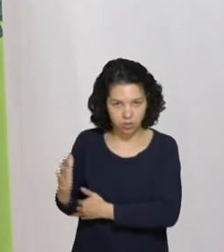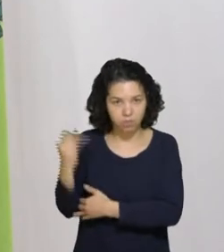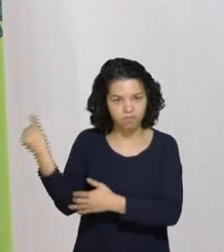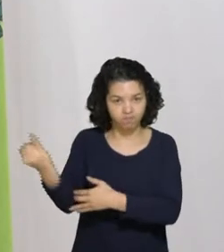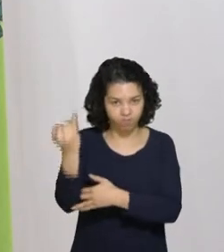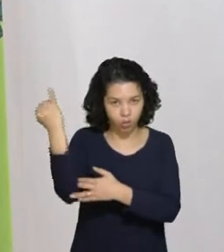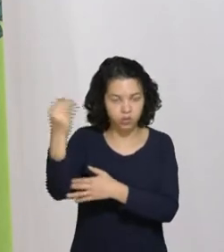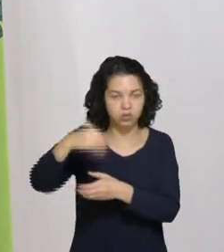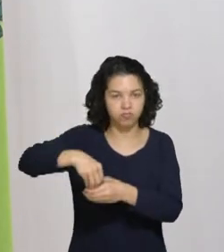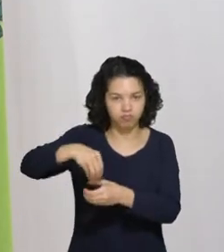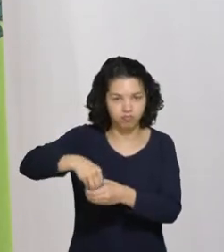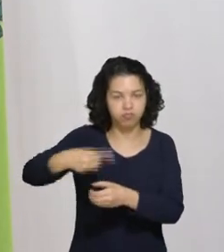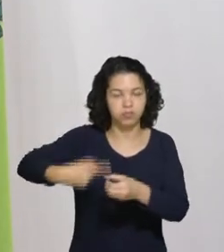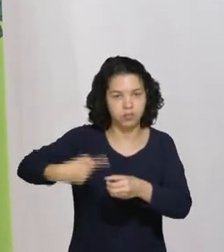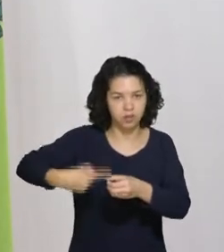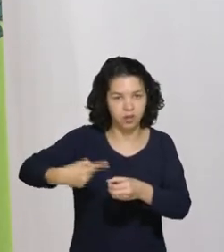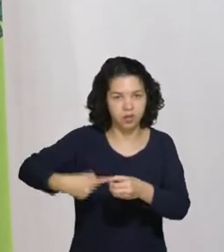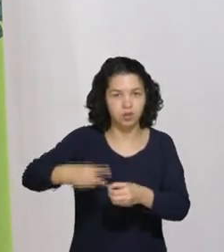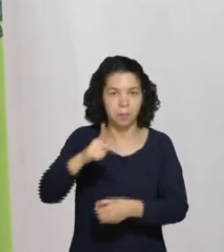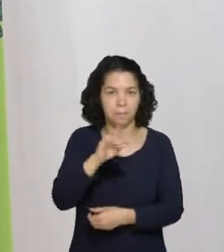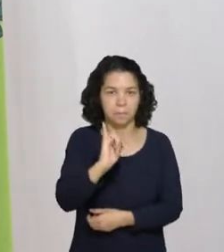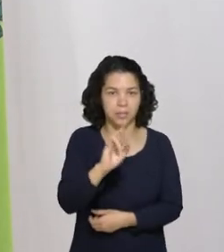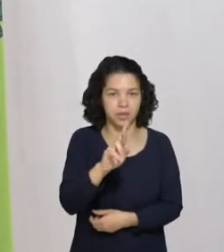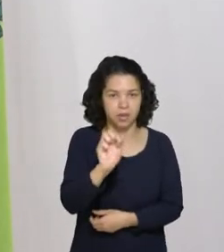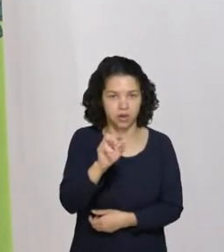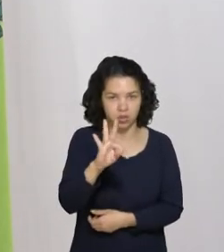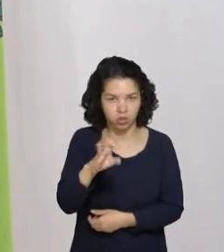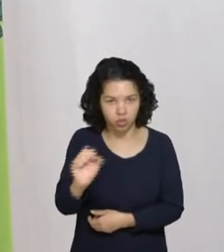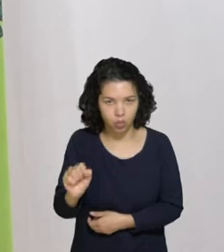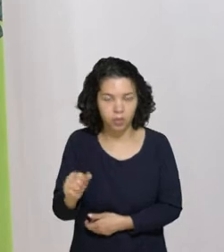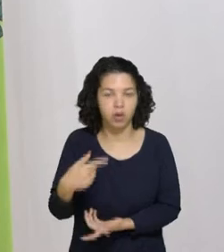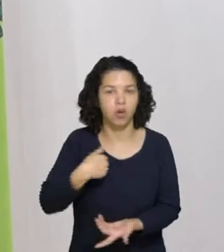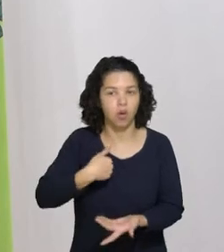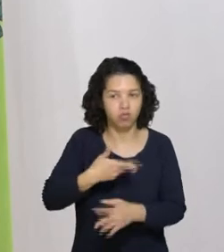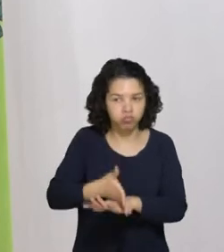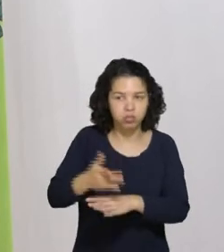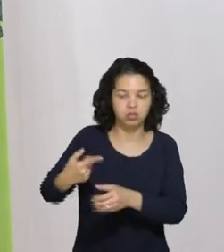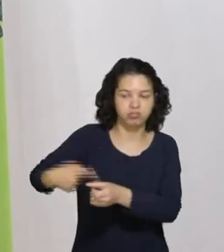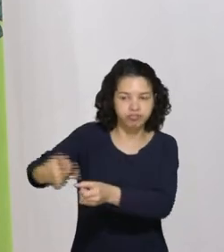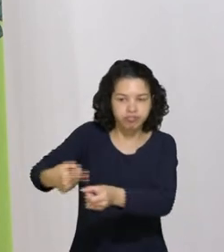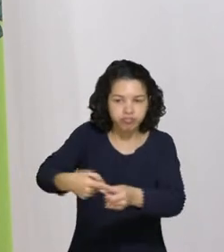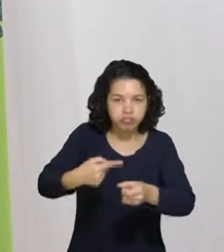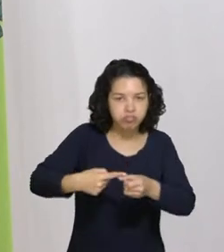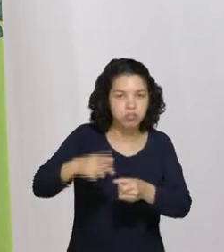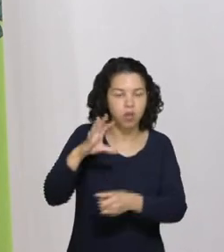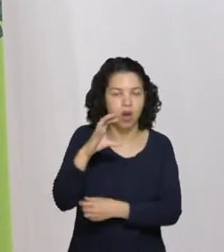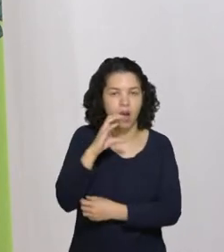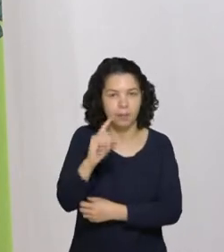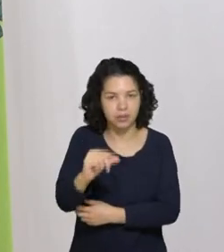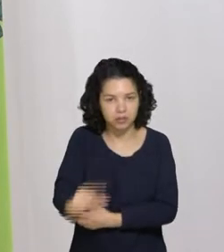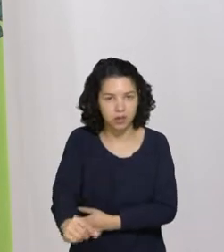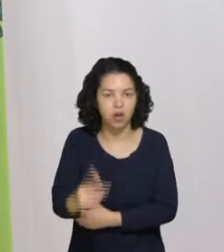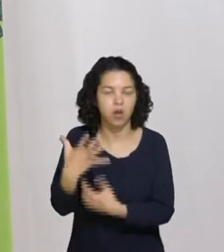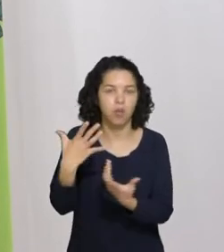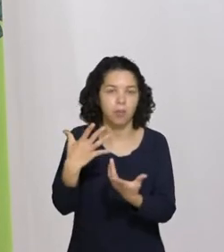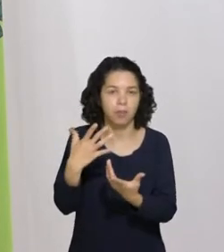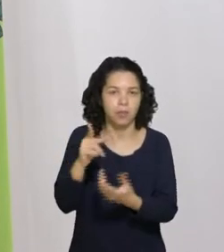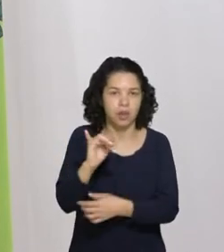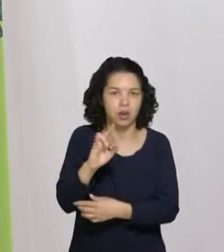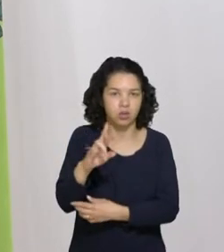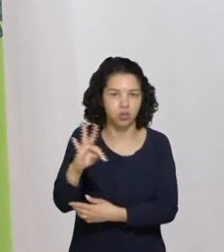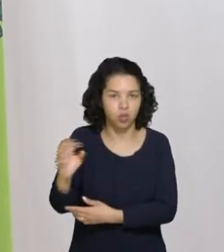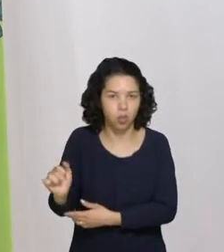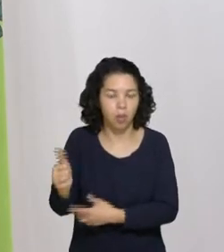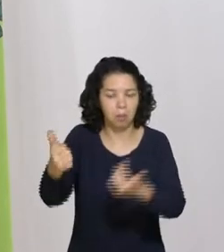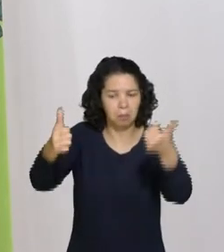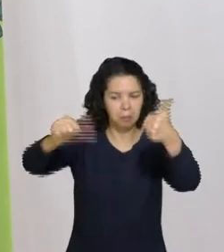seu complexo termal, nós temos circulado aquela região, de Capinzal a Piratuba. Cada vez pior, cada